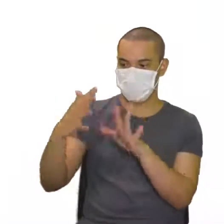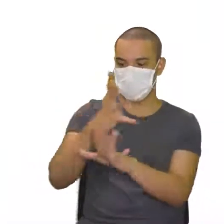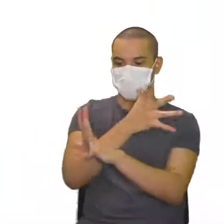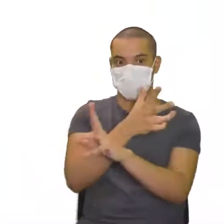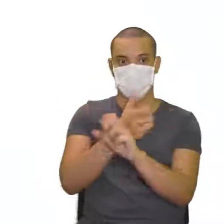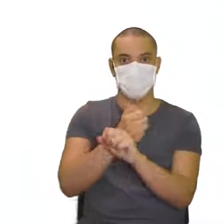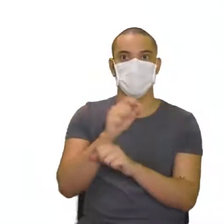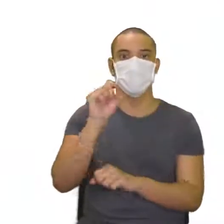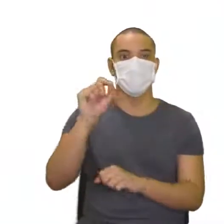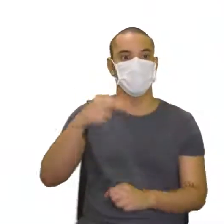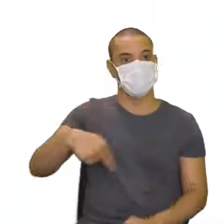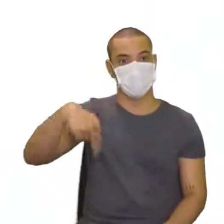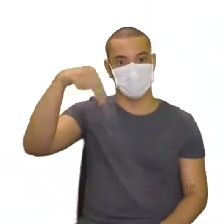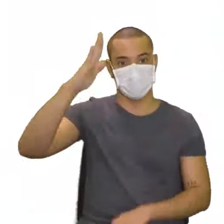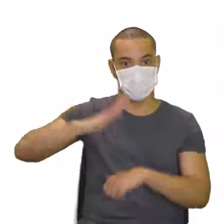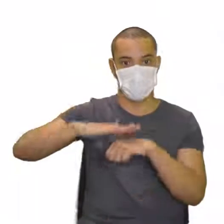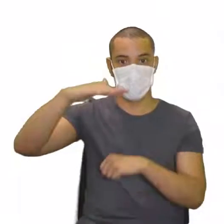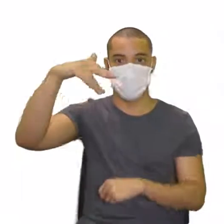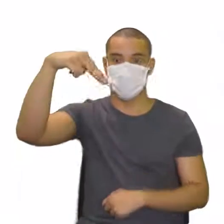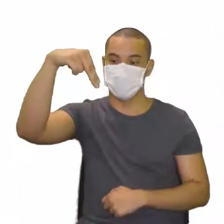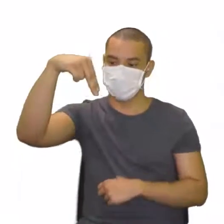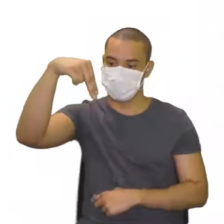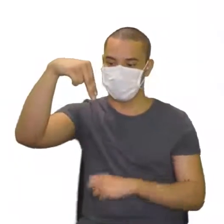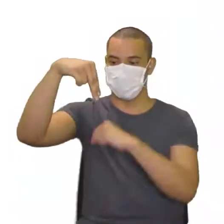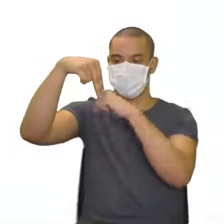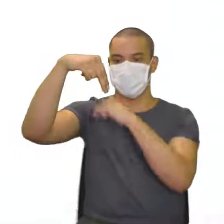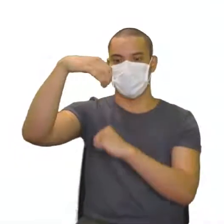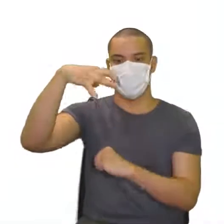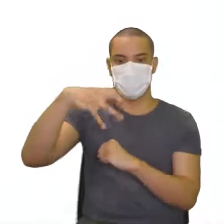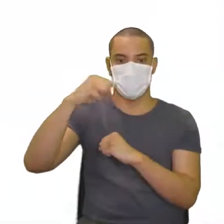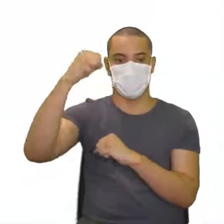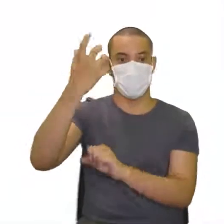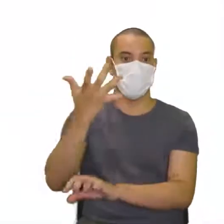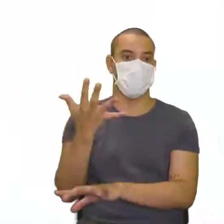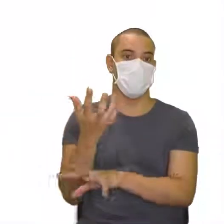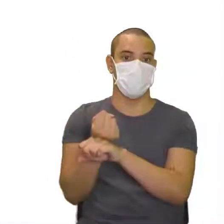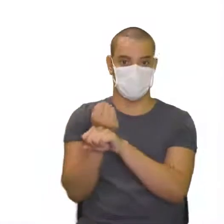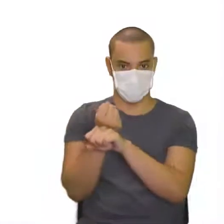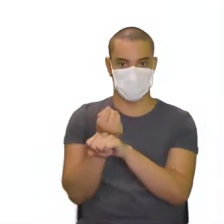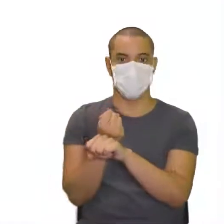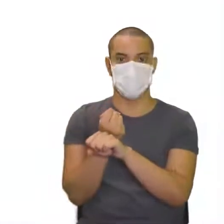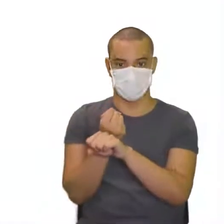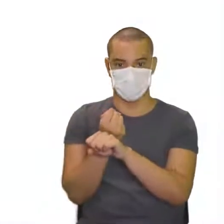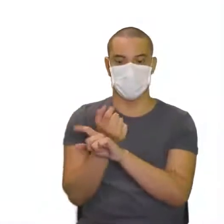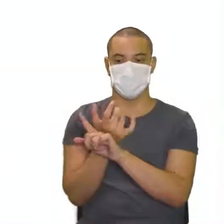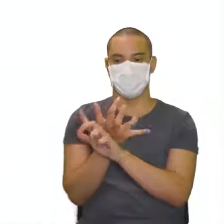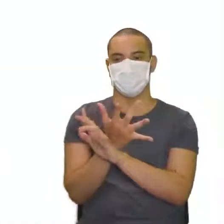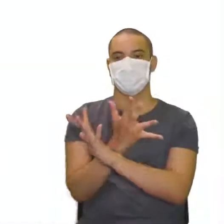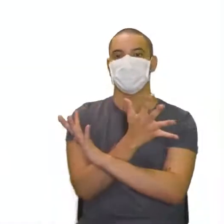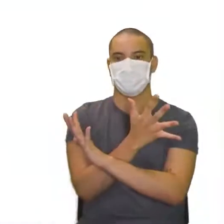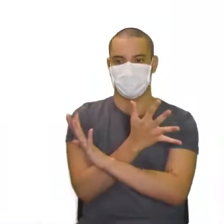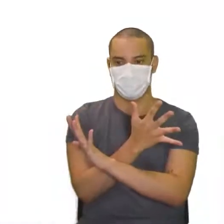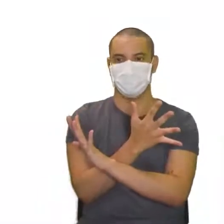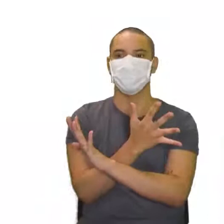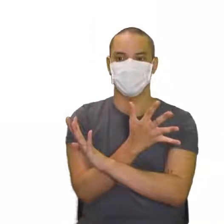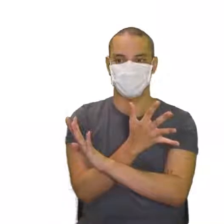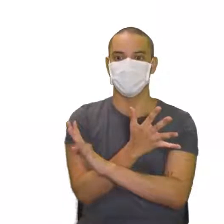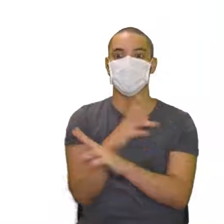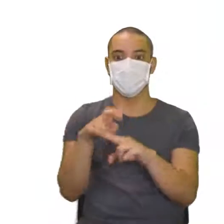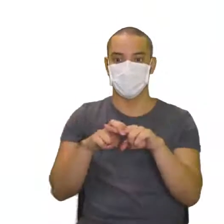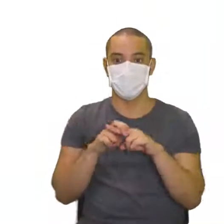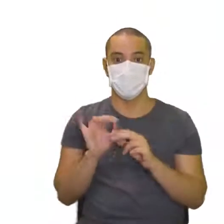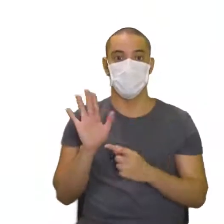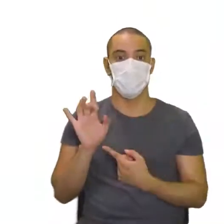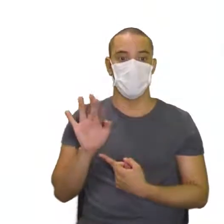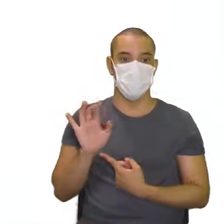polo norte daquela atrai o sul da bobina, repelindo o polo norte da mesma, né? Então isso aqui é só para determinar o polo,